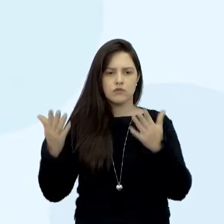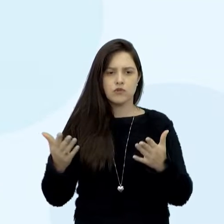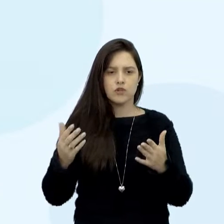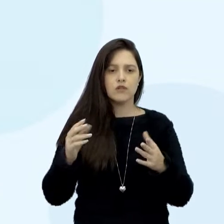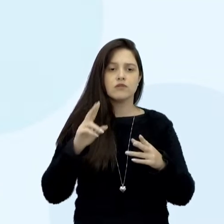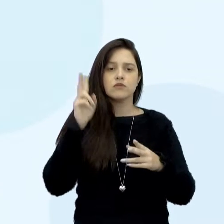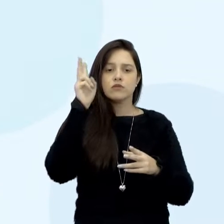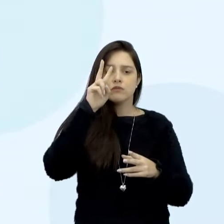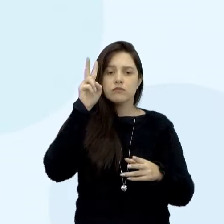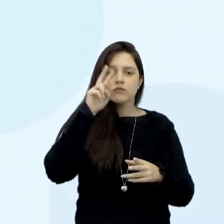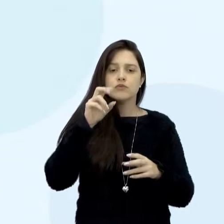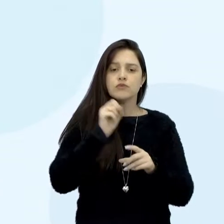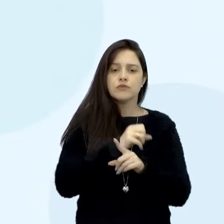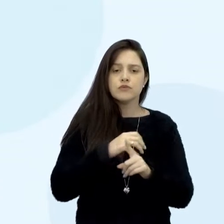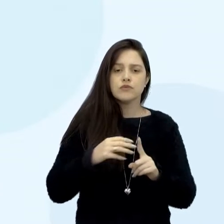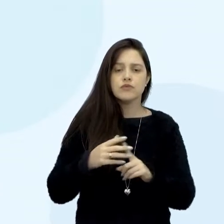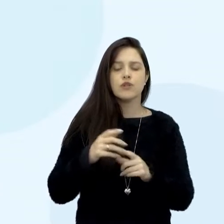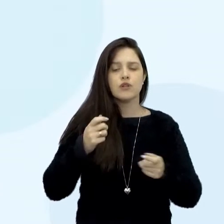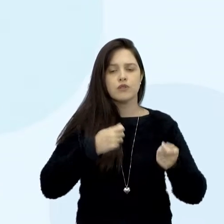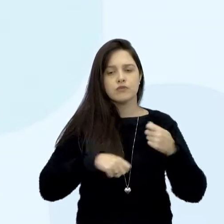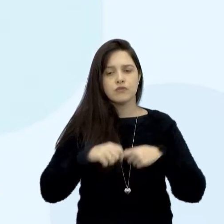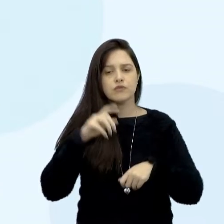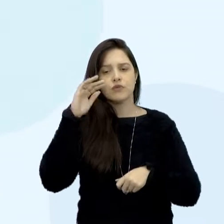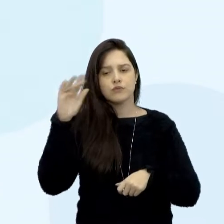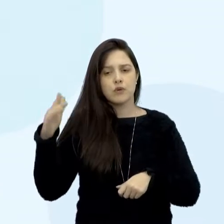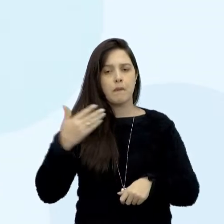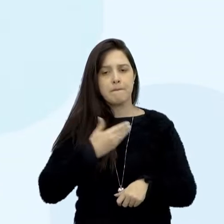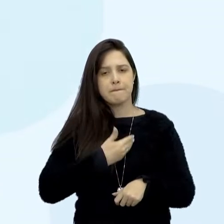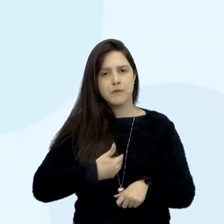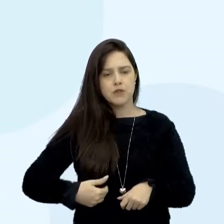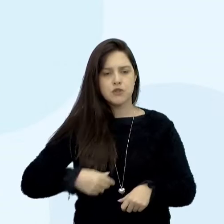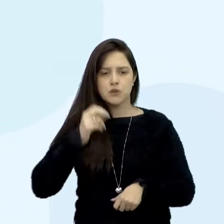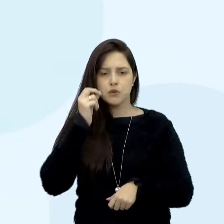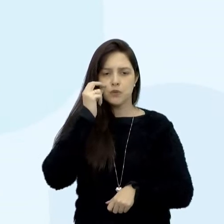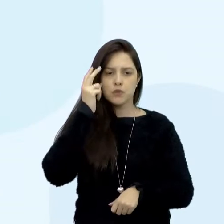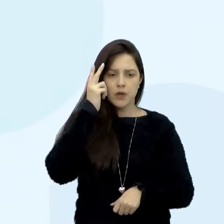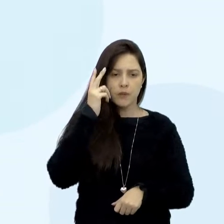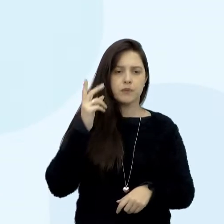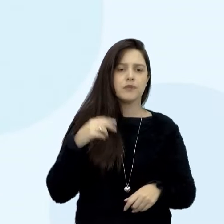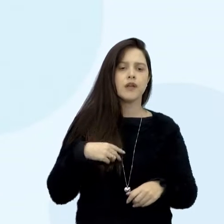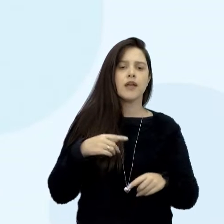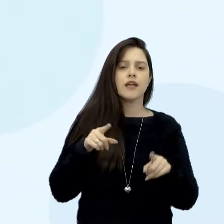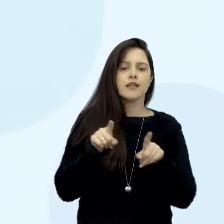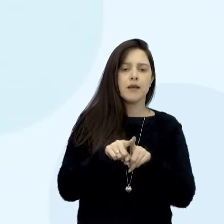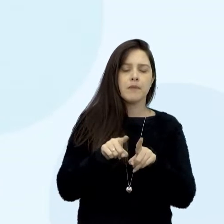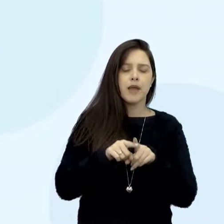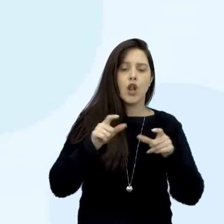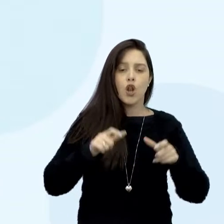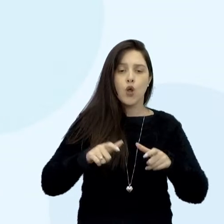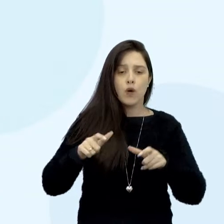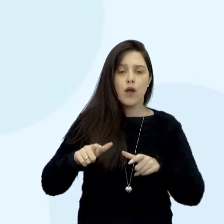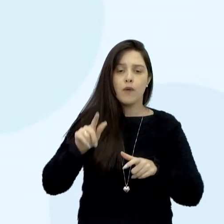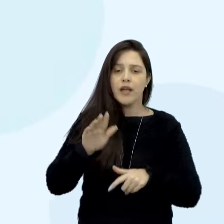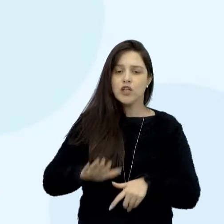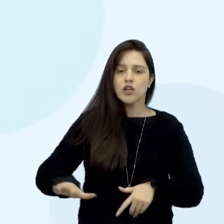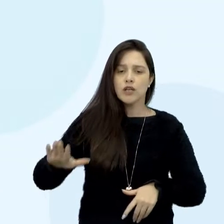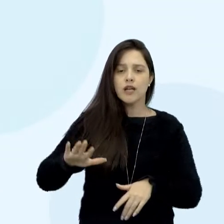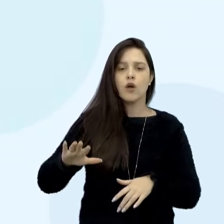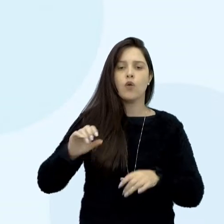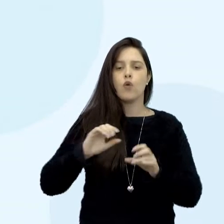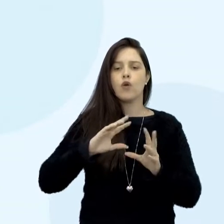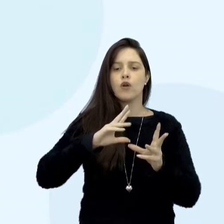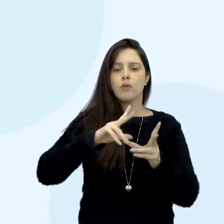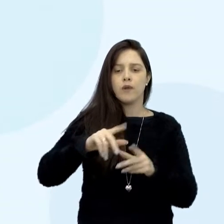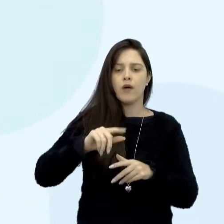social, econômica, filosófica, política e cultural, em âmbito local, regional, nacional ou